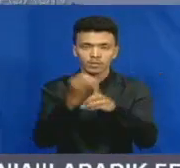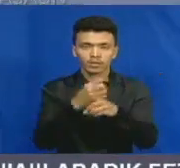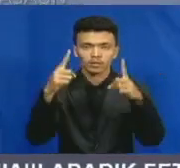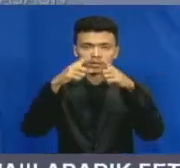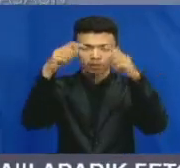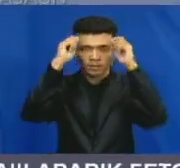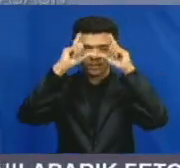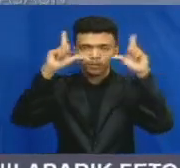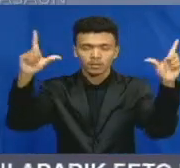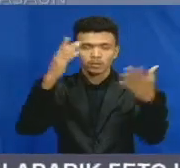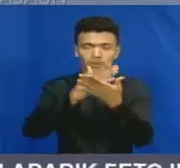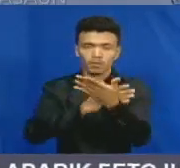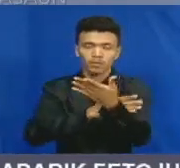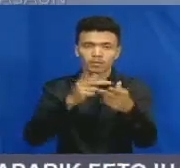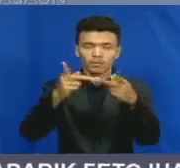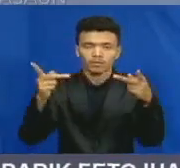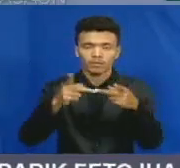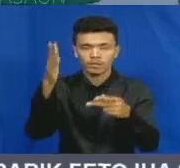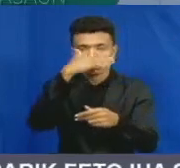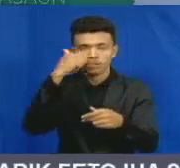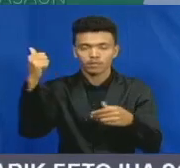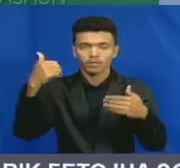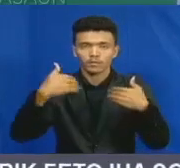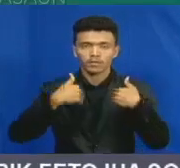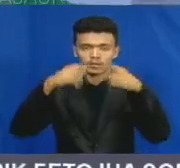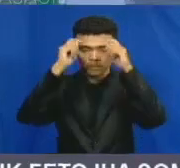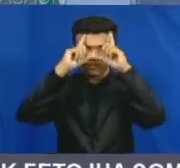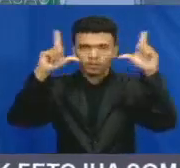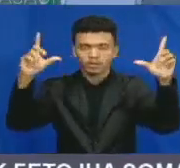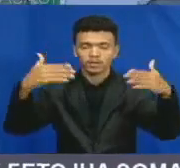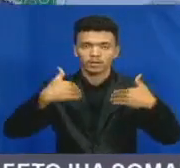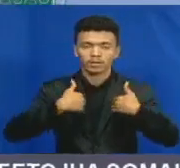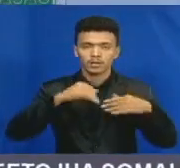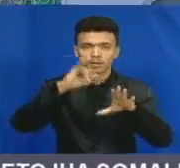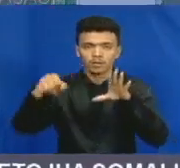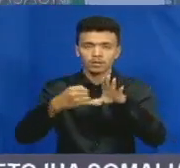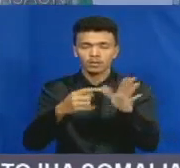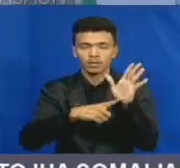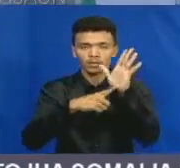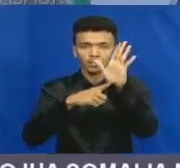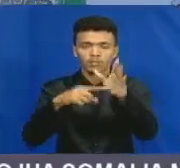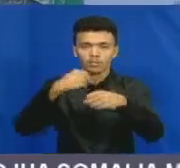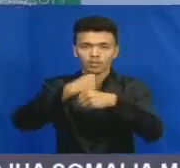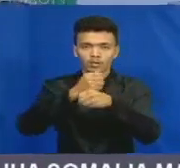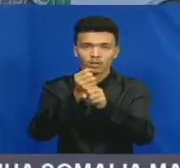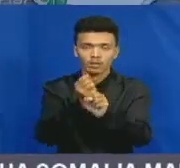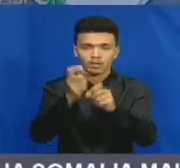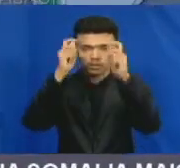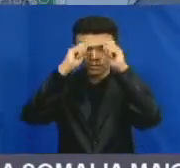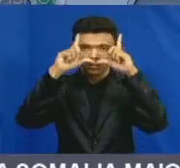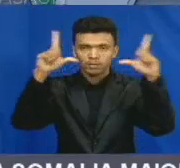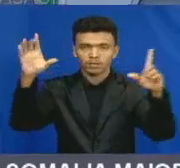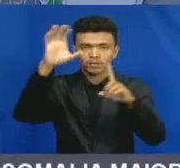Timor-Leste promove sítio turístico no Timor-Leste IHA, incluindo a promoção do Café Timor. Recorda que